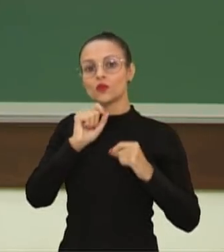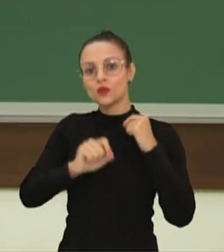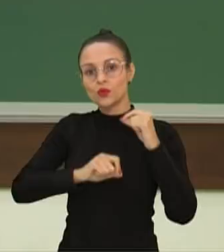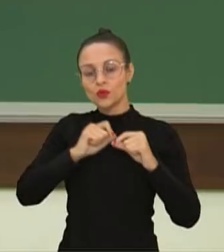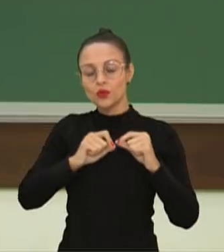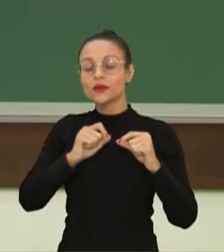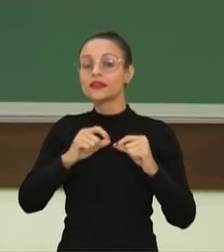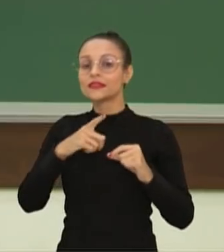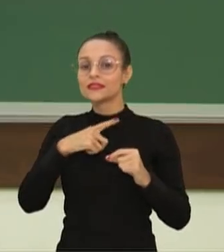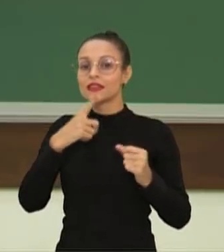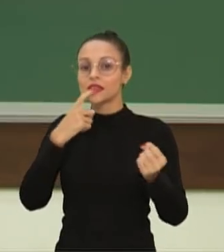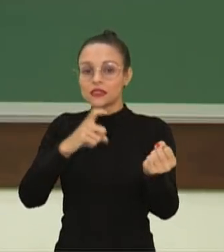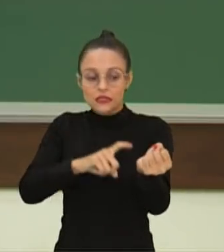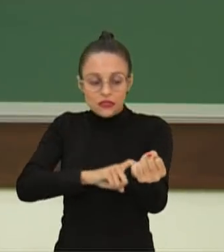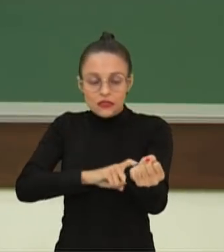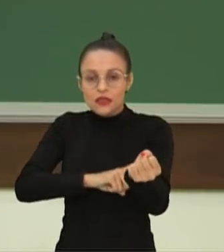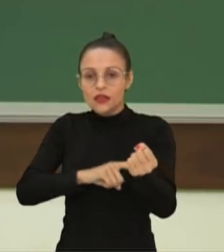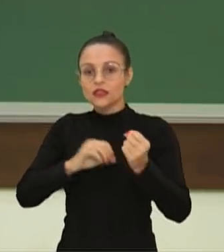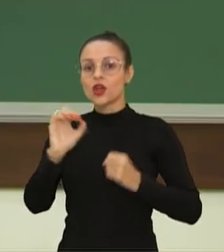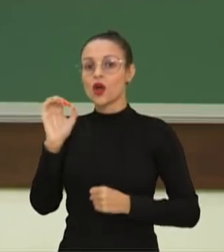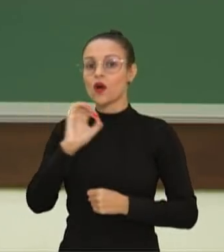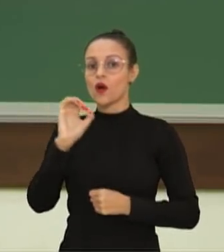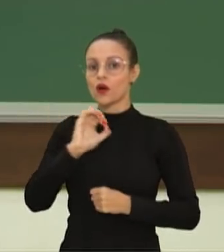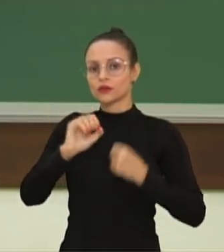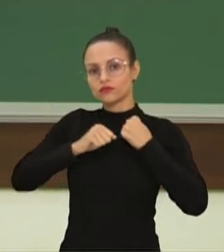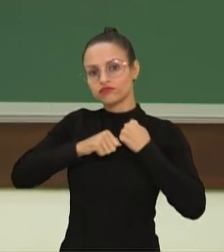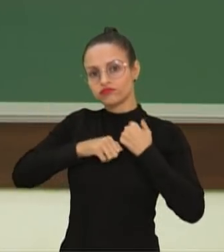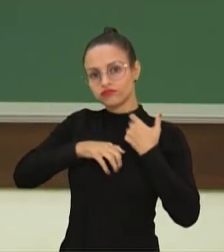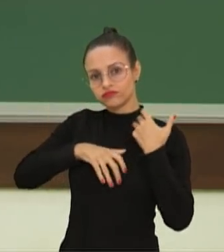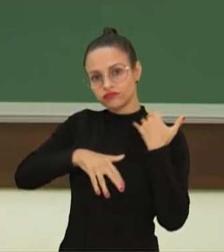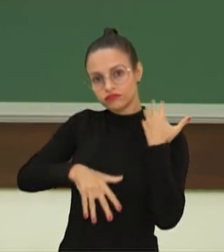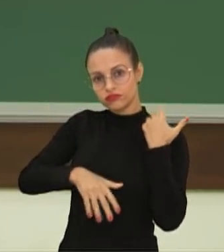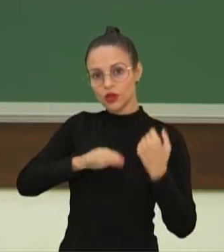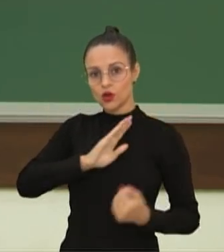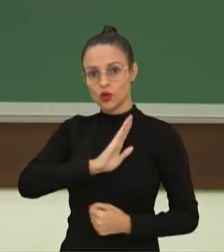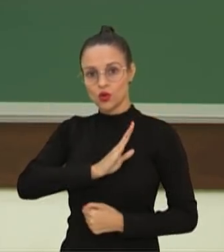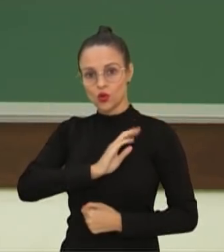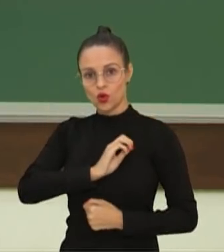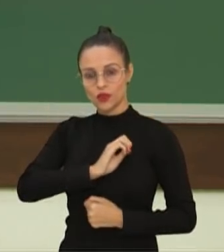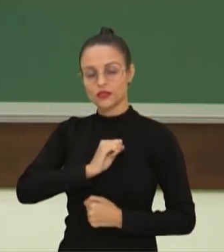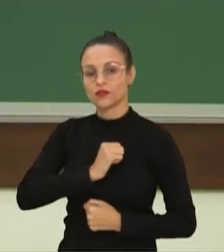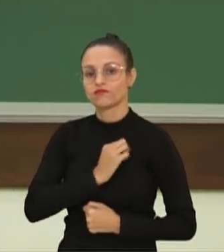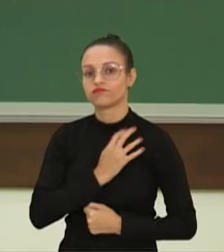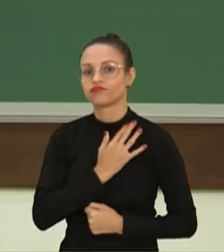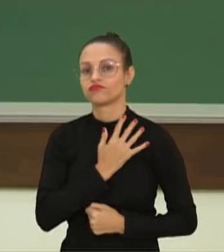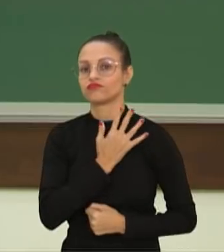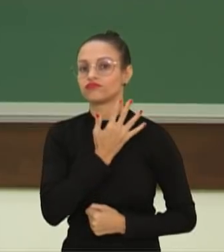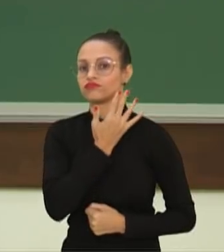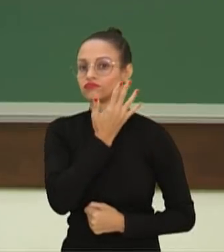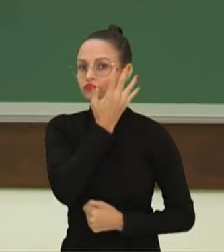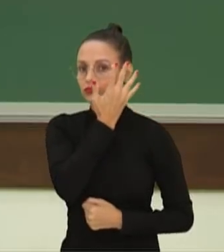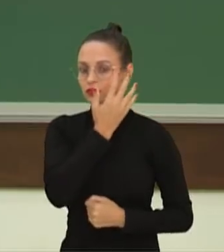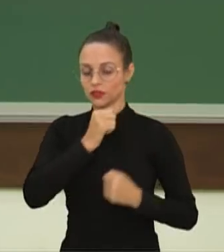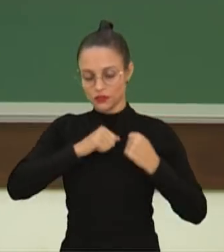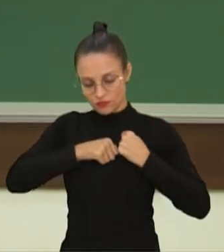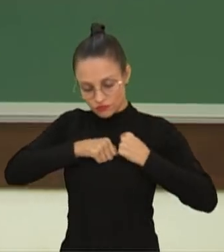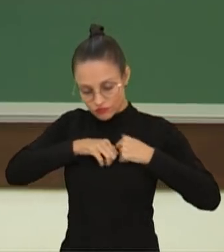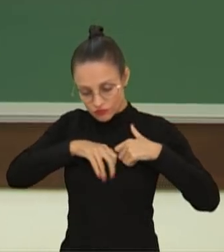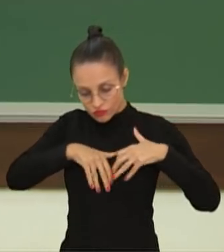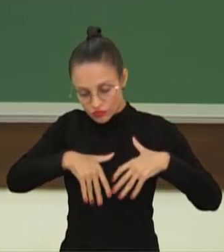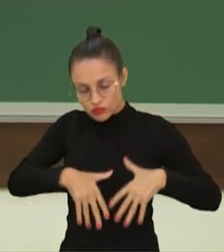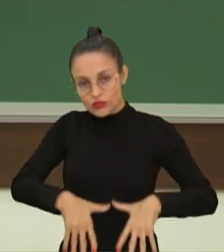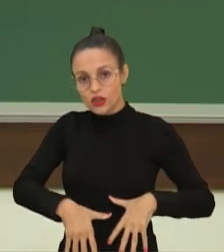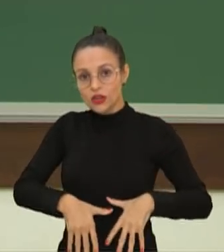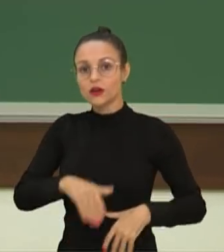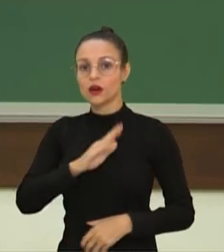sangue rico em oxigênio. Então, o sangue que está saindo do coração e que vai ser jogado para todas as partes